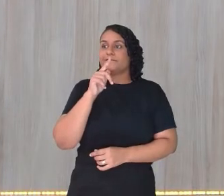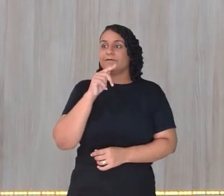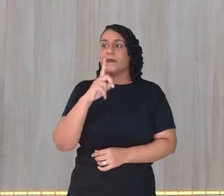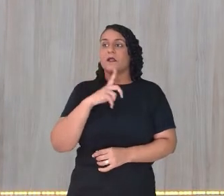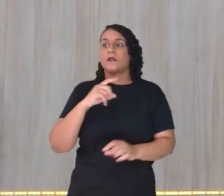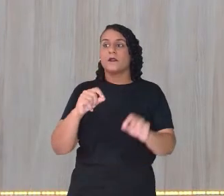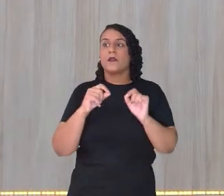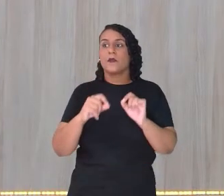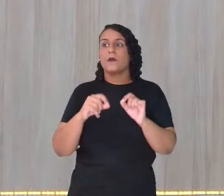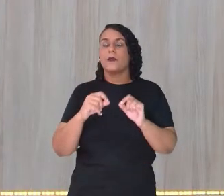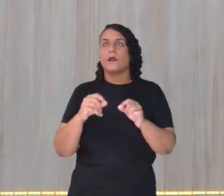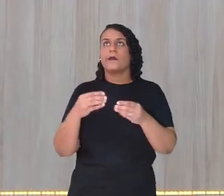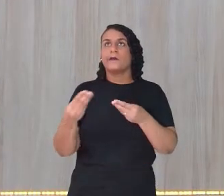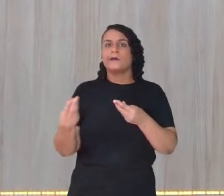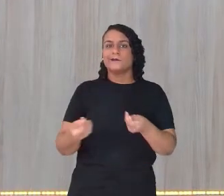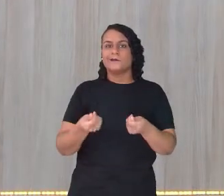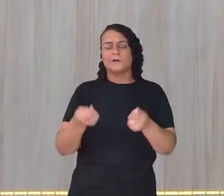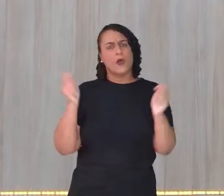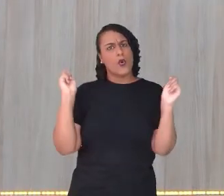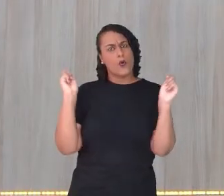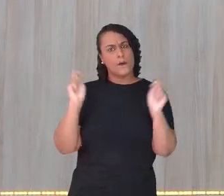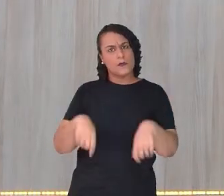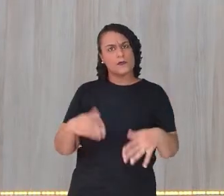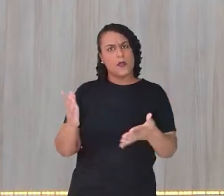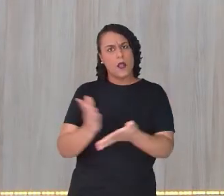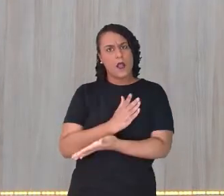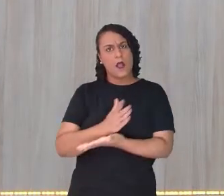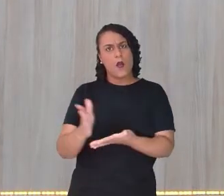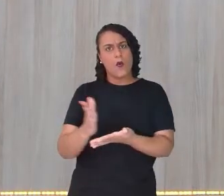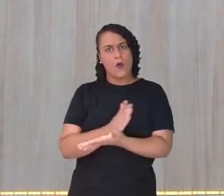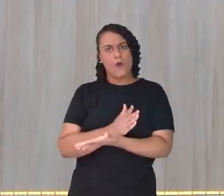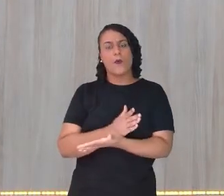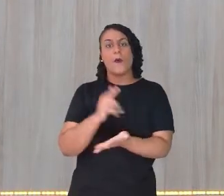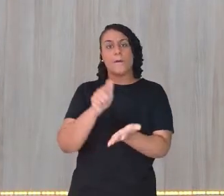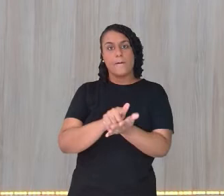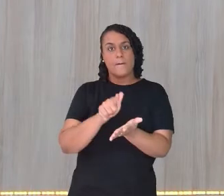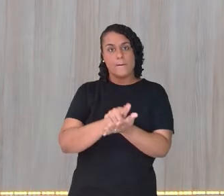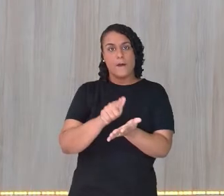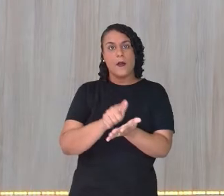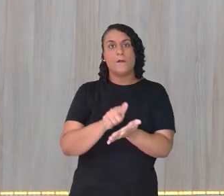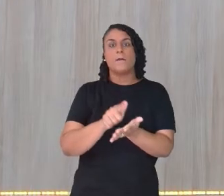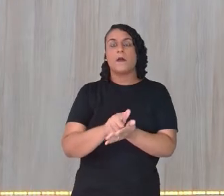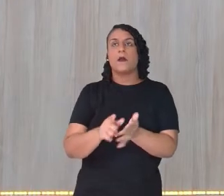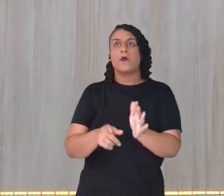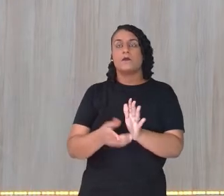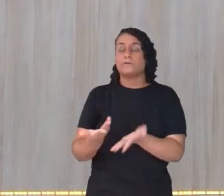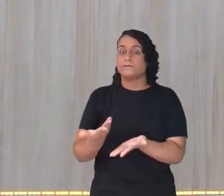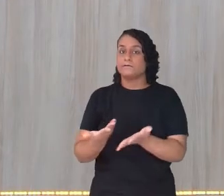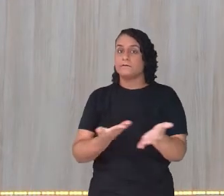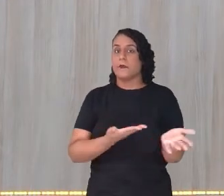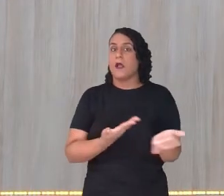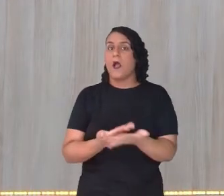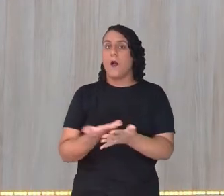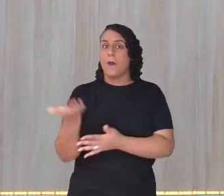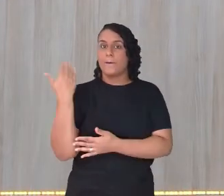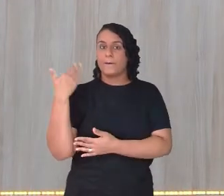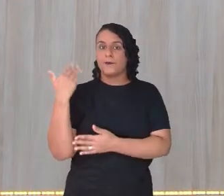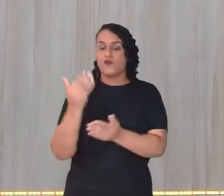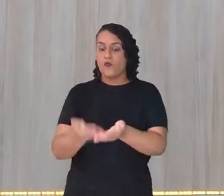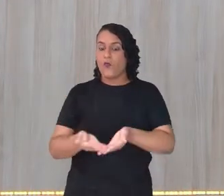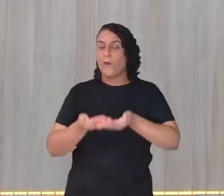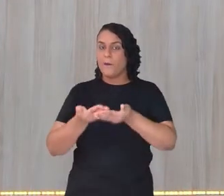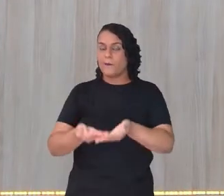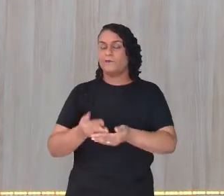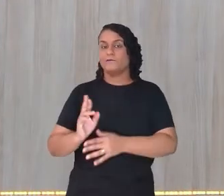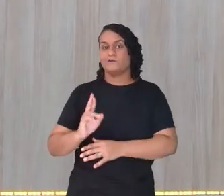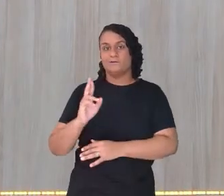superficial, que a gente consegue soltar alguns pedacinhos de papel. Na aula passada foi um barquinho que a gente representou aqui, e que na